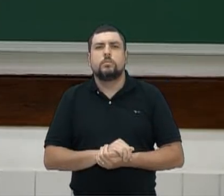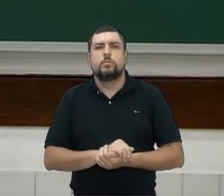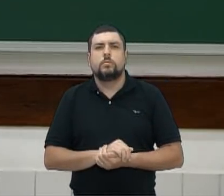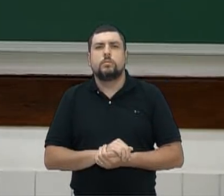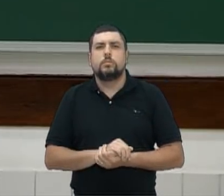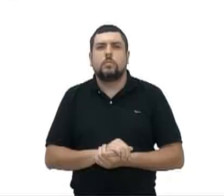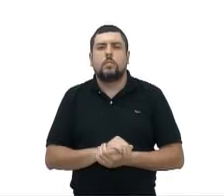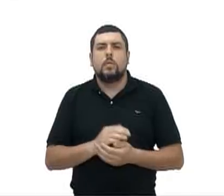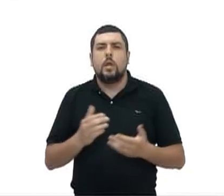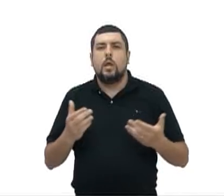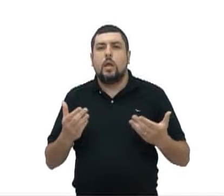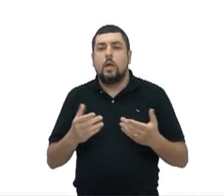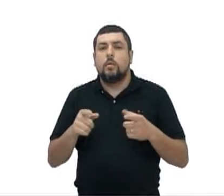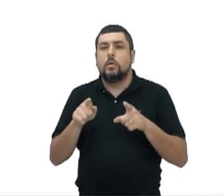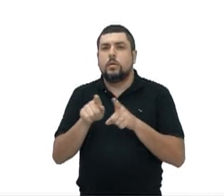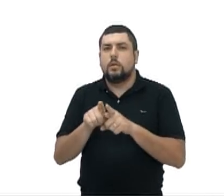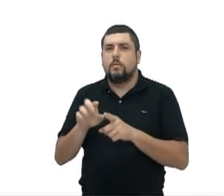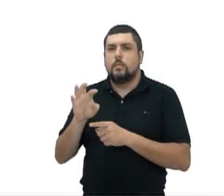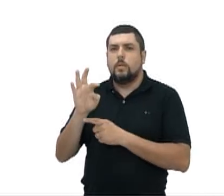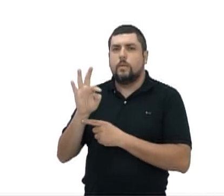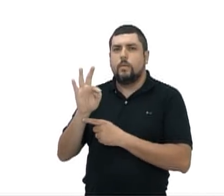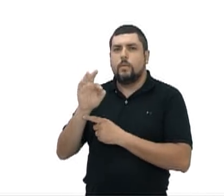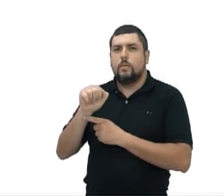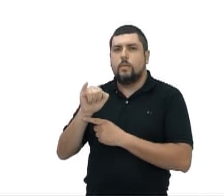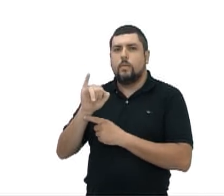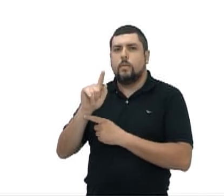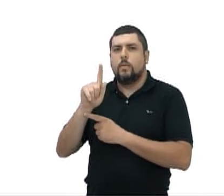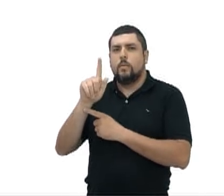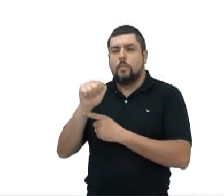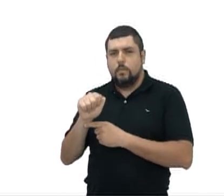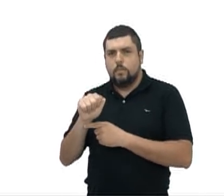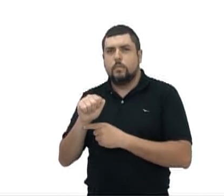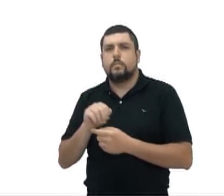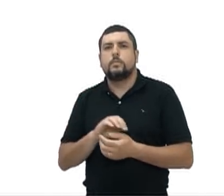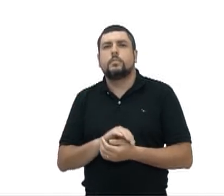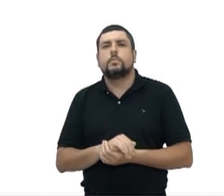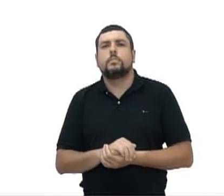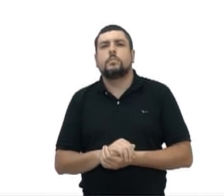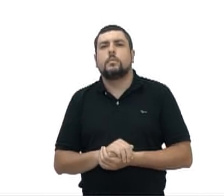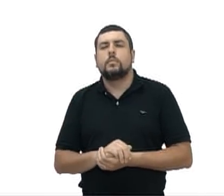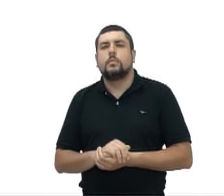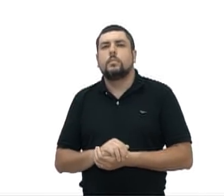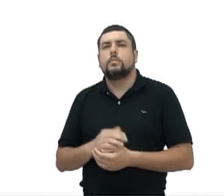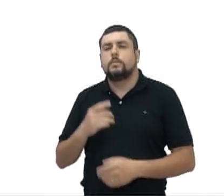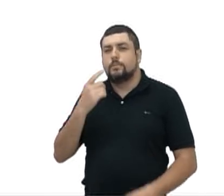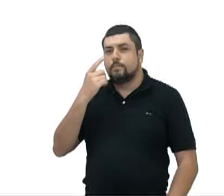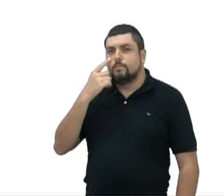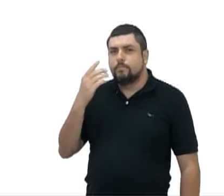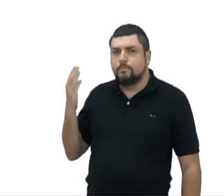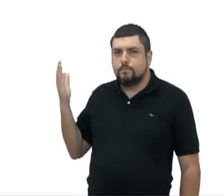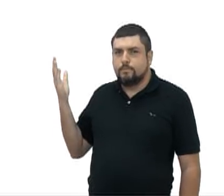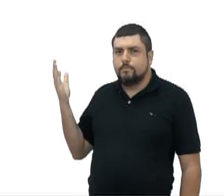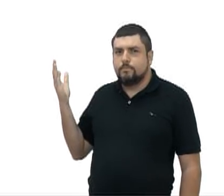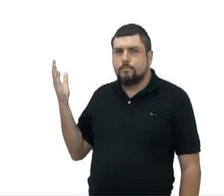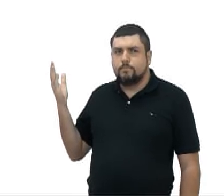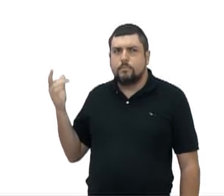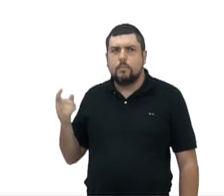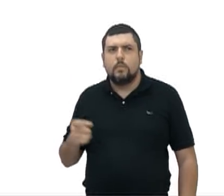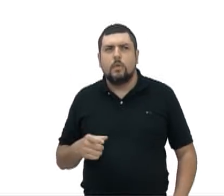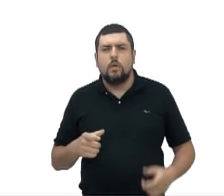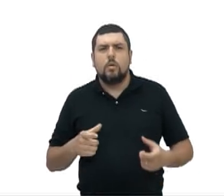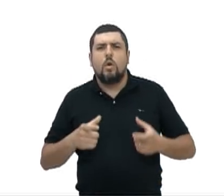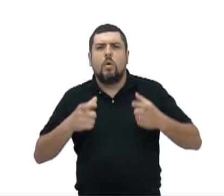agora também a taiga, as florestas boreais ou taiga. Acompanhe ali na tela, ó, que aonde que ela está localizada